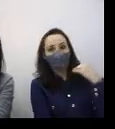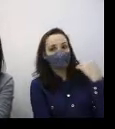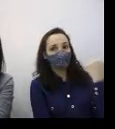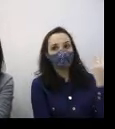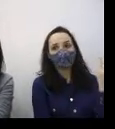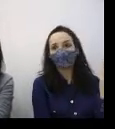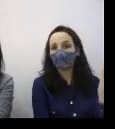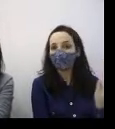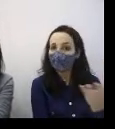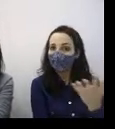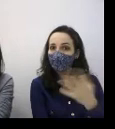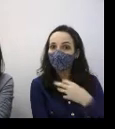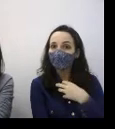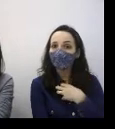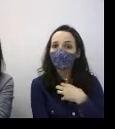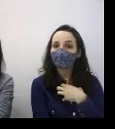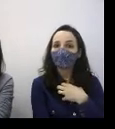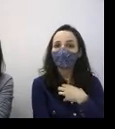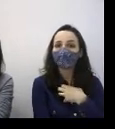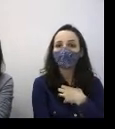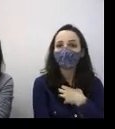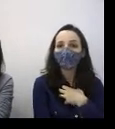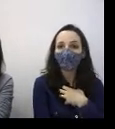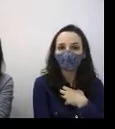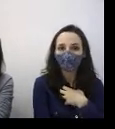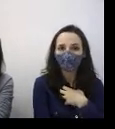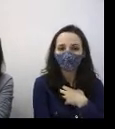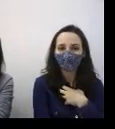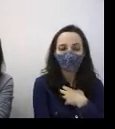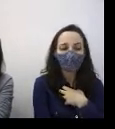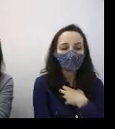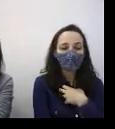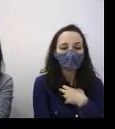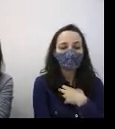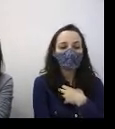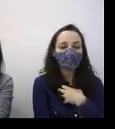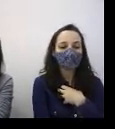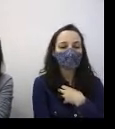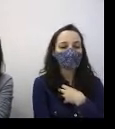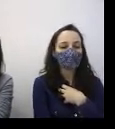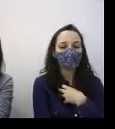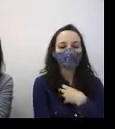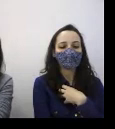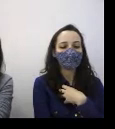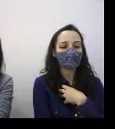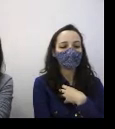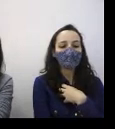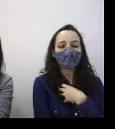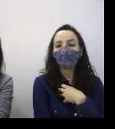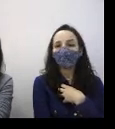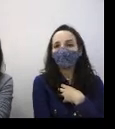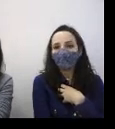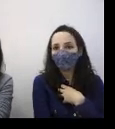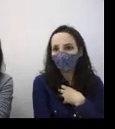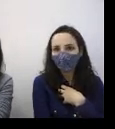o outro espera de mim, e muito pouco investimento de si próprio, né? Então, gasta-se energia psíquica